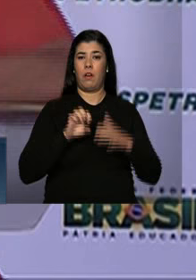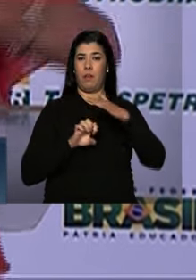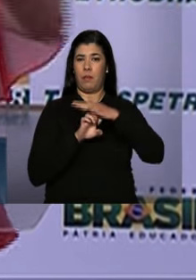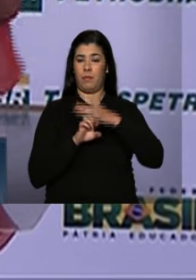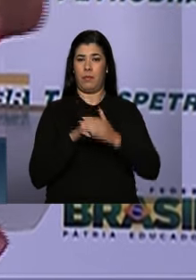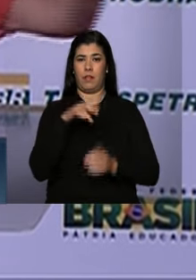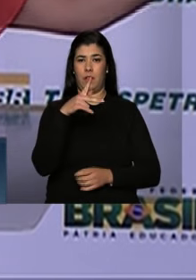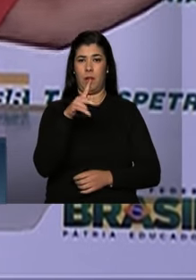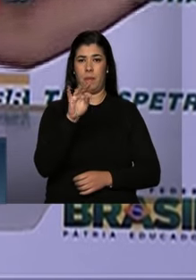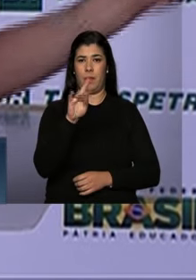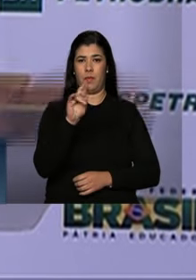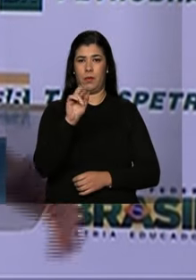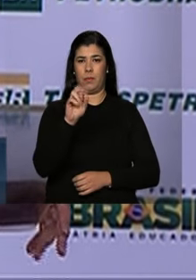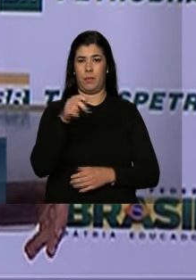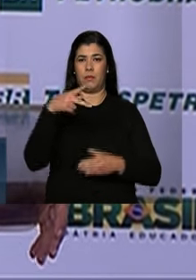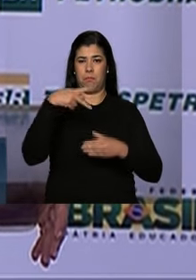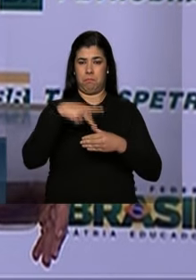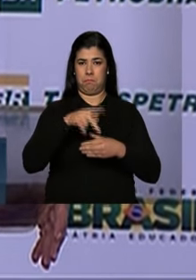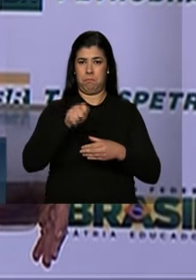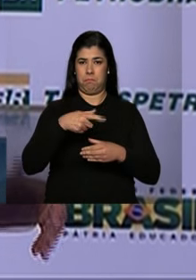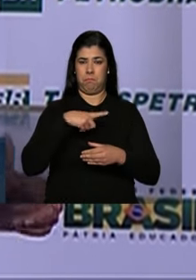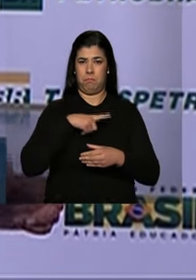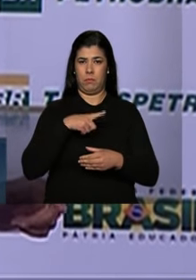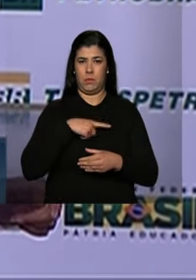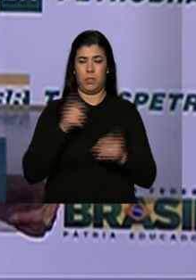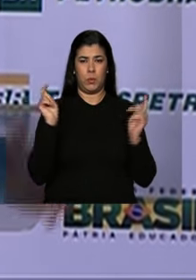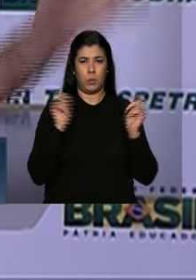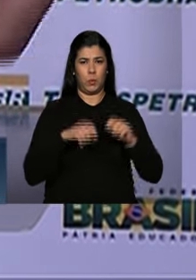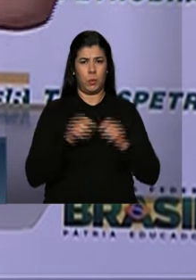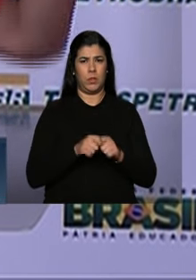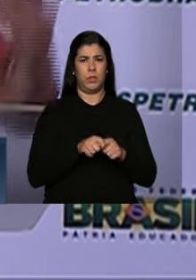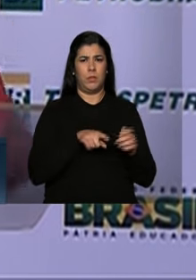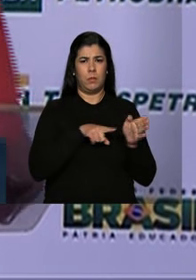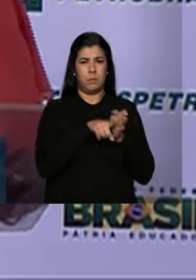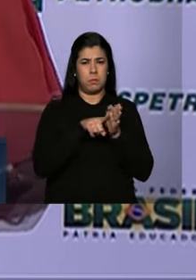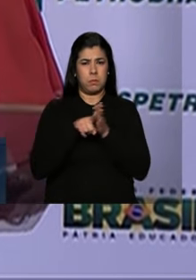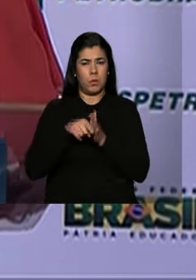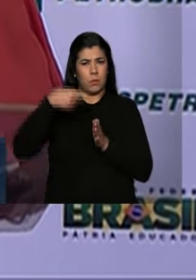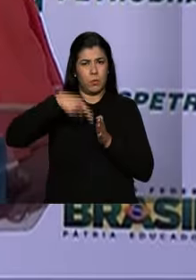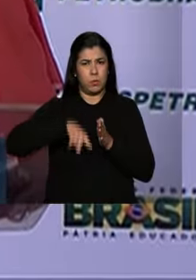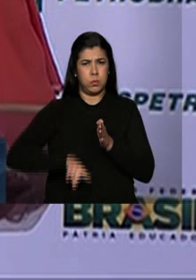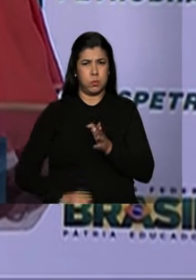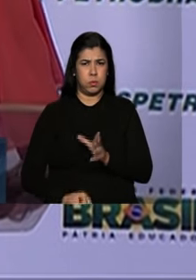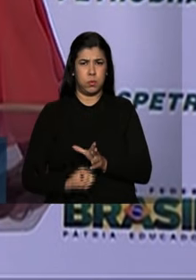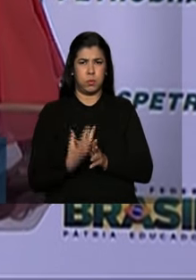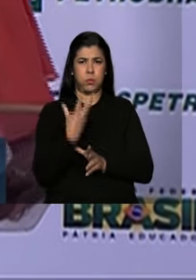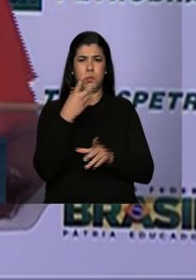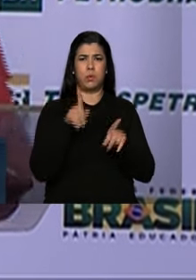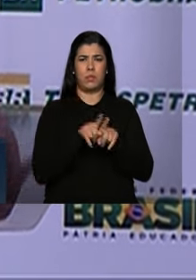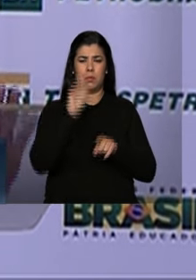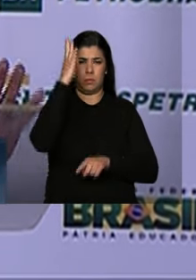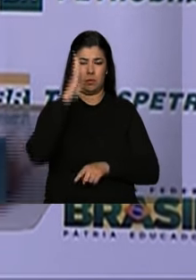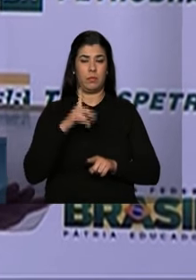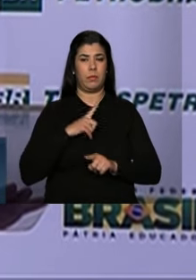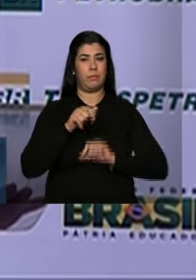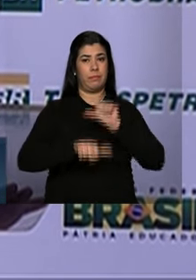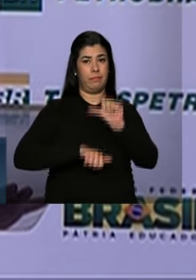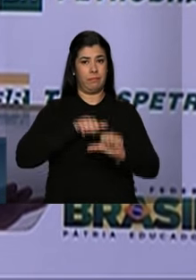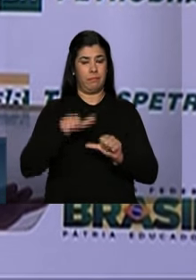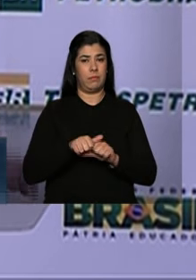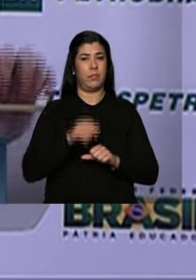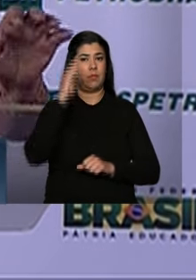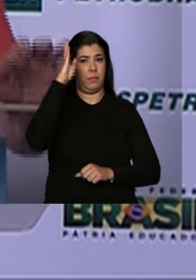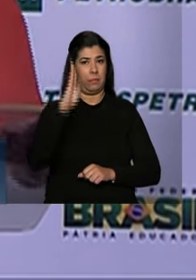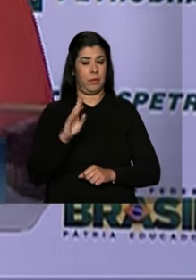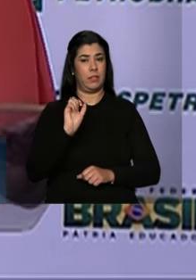a capacidade de exploração e produção de petróleo e gás no Brasil vai transformar o